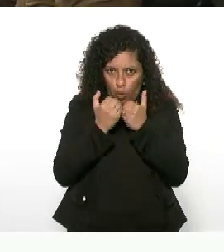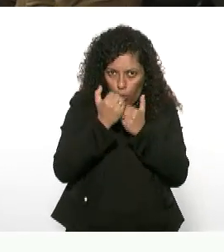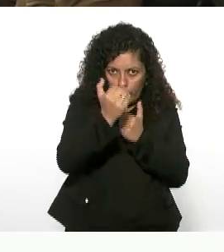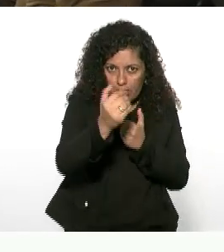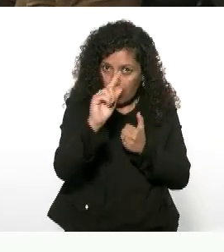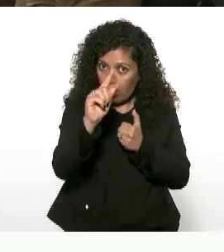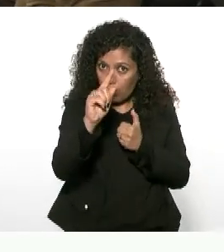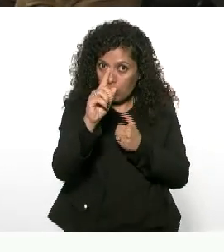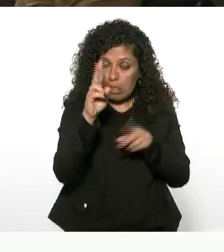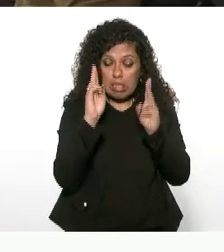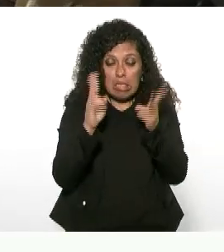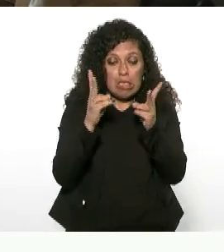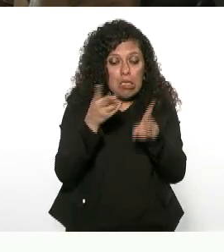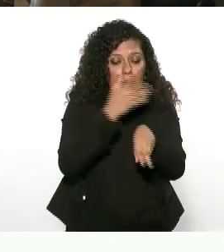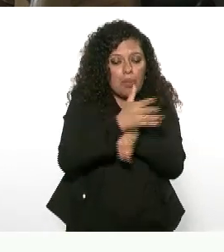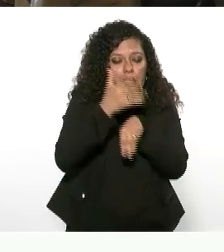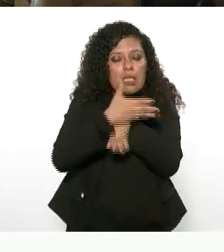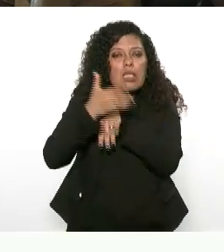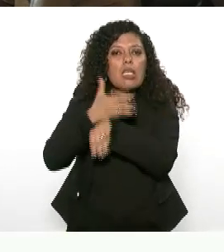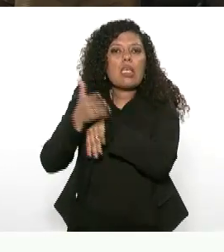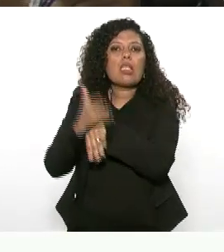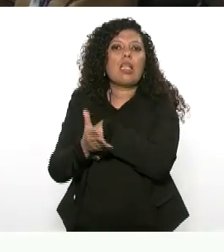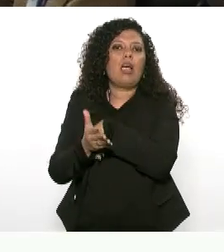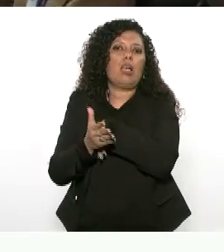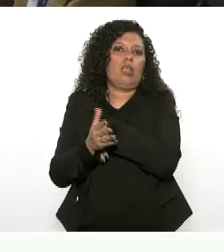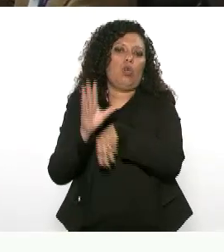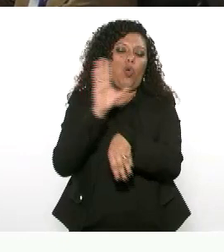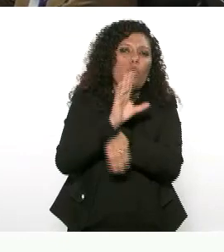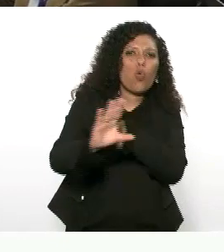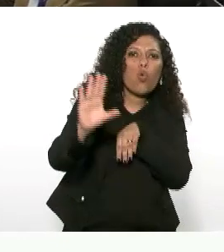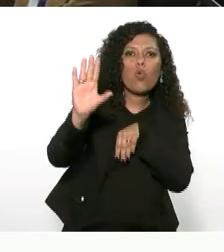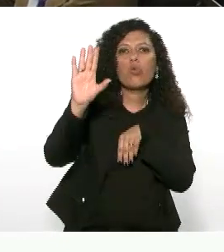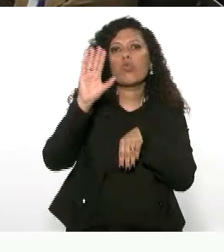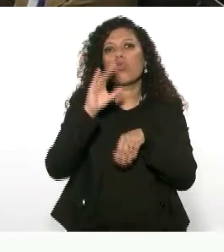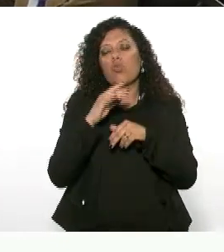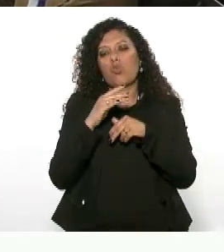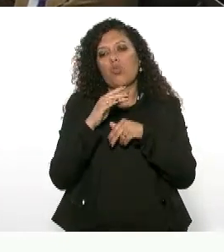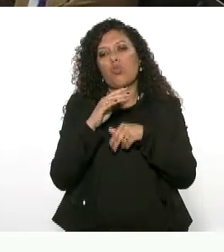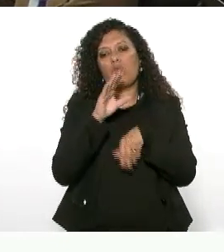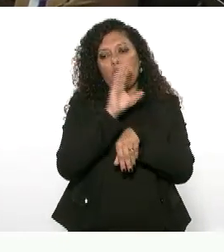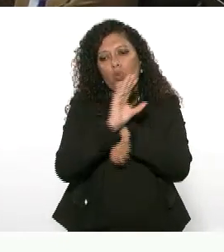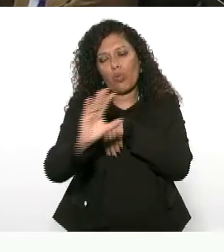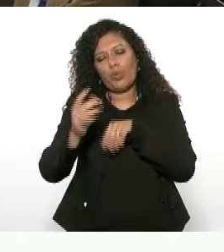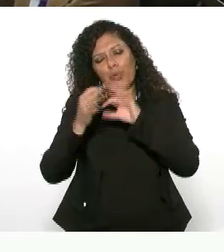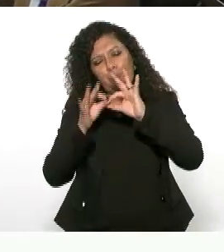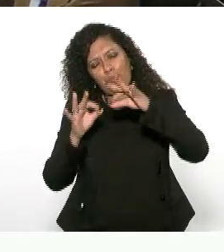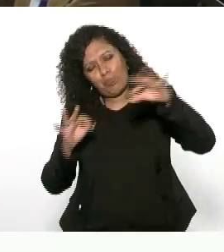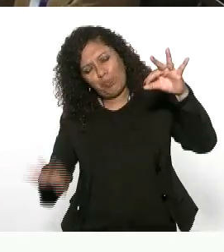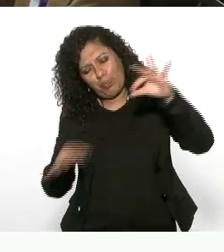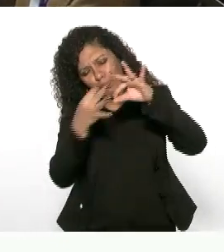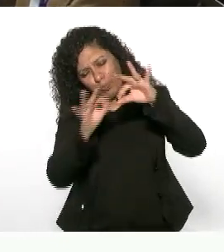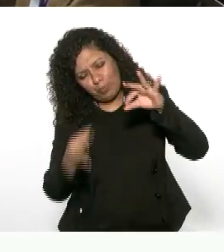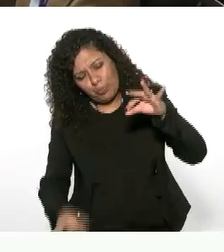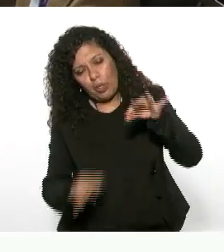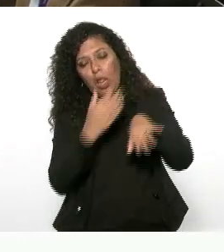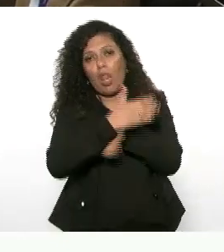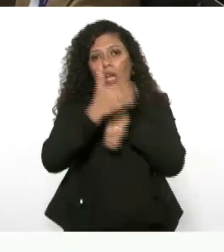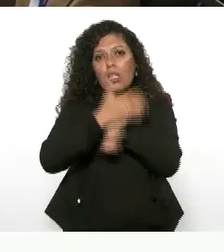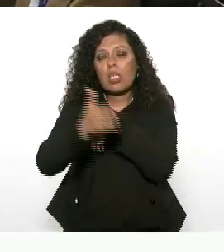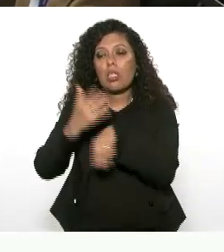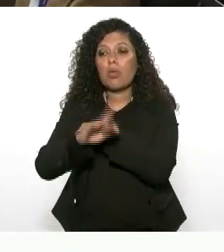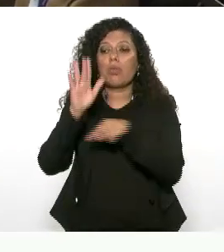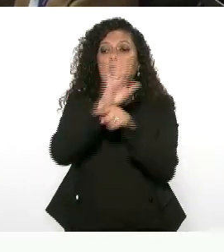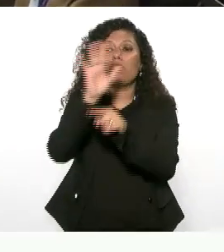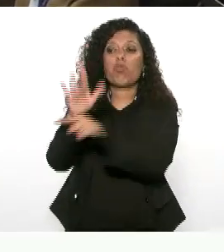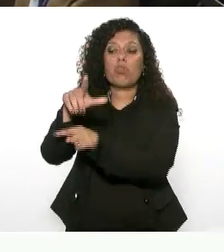também a manutenção através de cursos, né, cursos de extensão, cursos de capacitação, para que esse